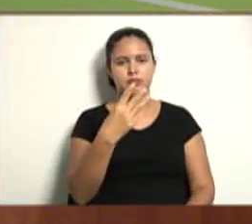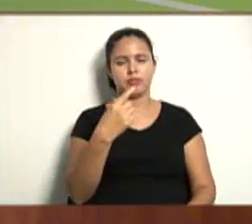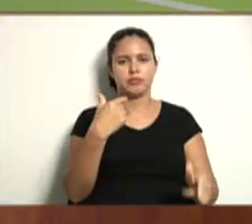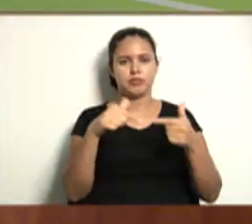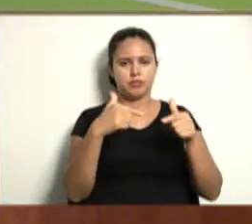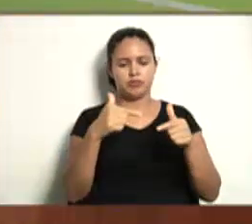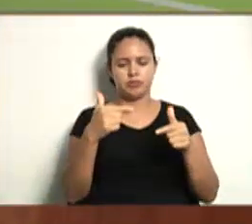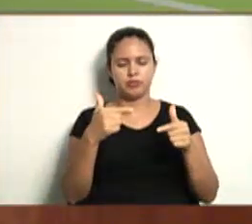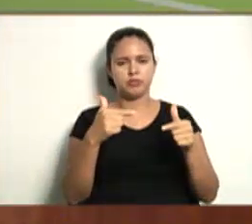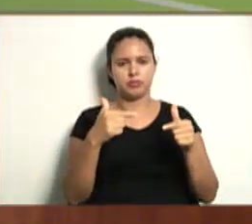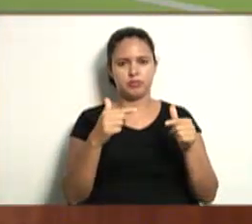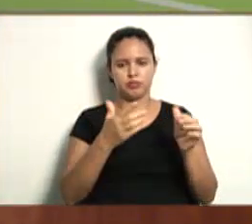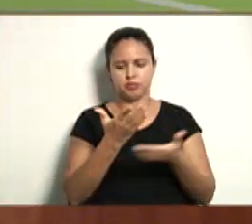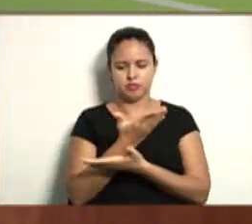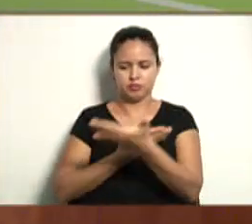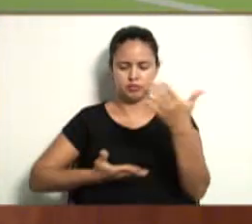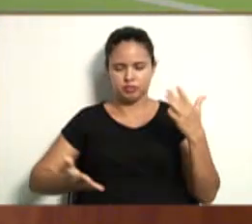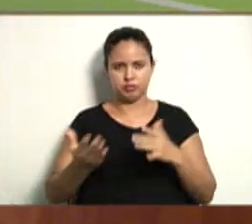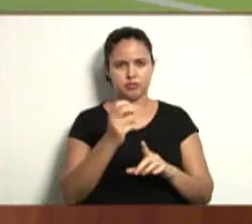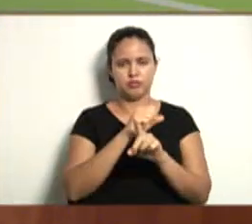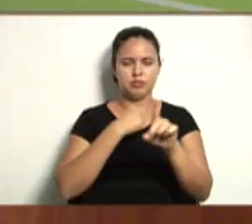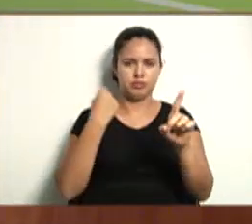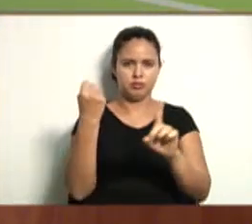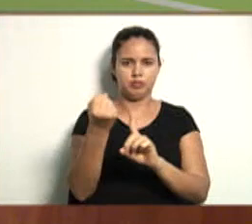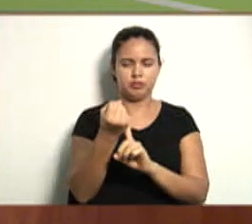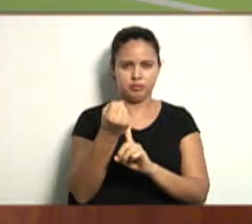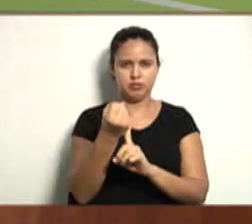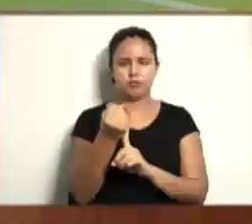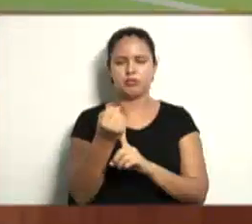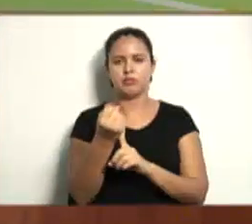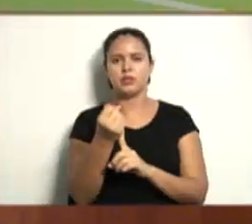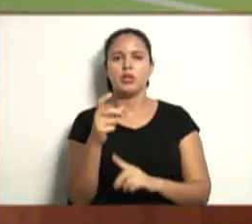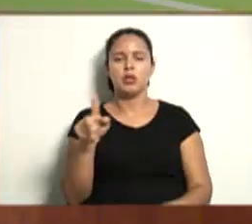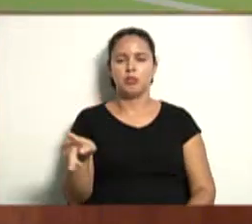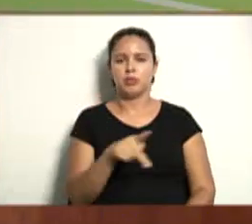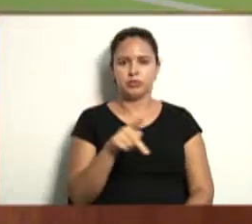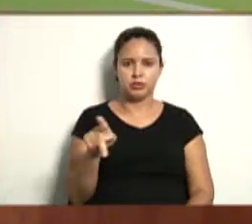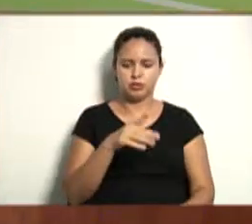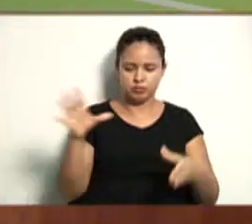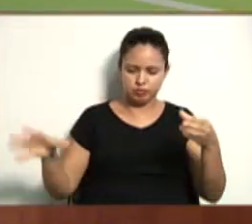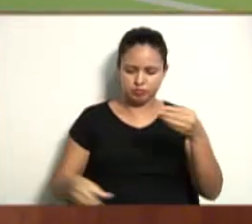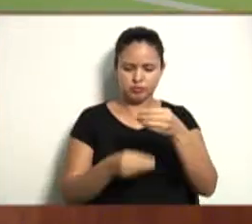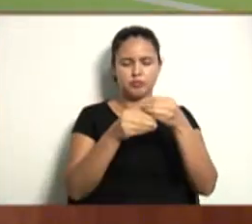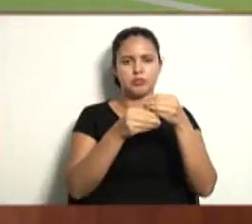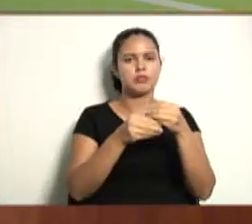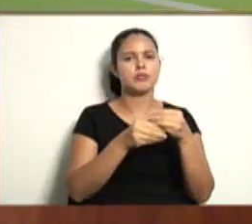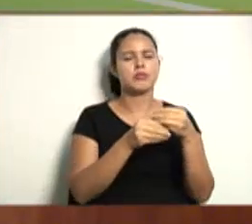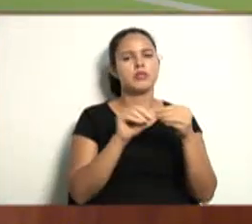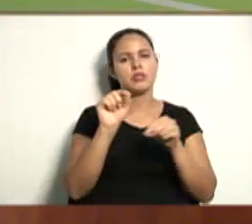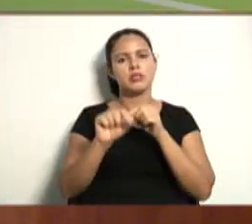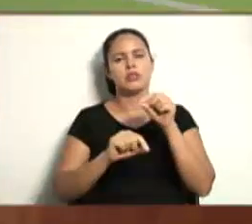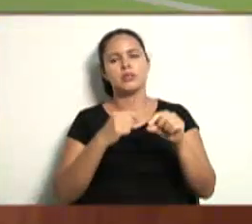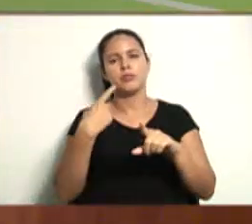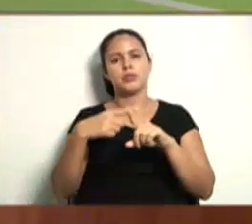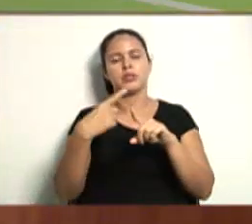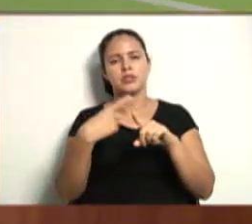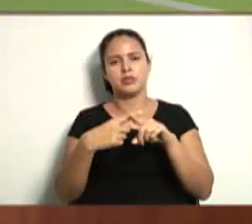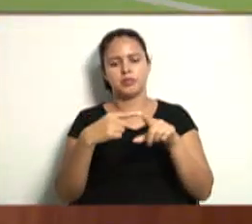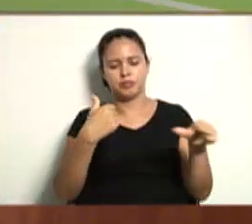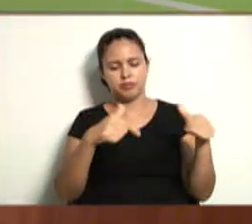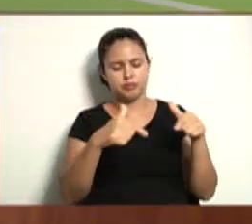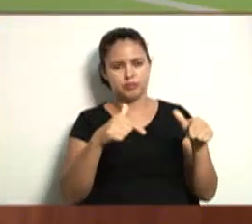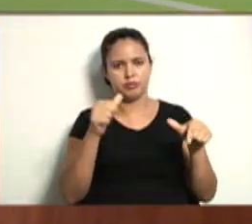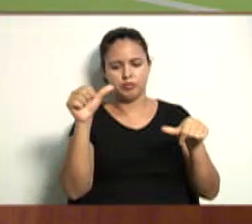é uma relação social. Por que uma relação social? O professor Justino reforça. Porque, através do